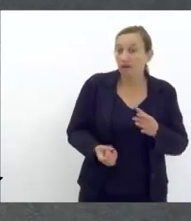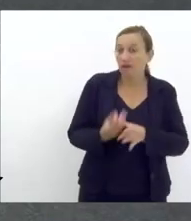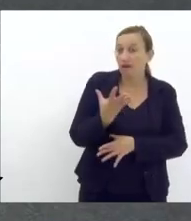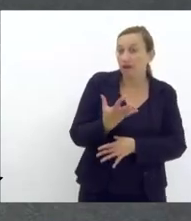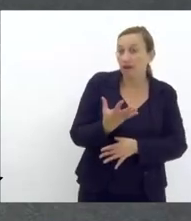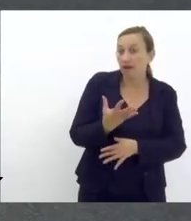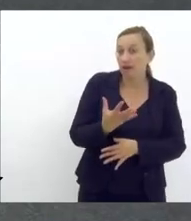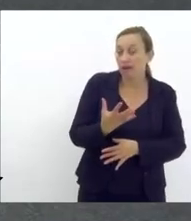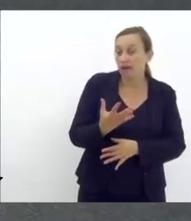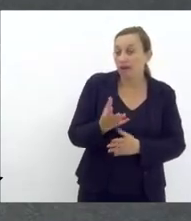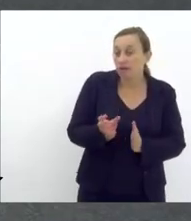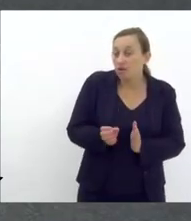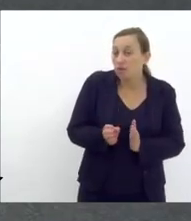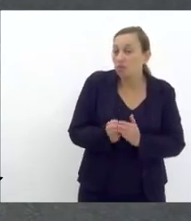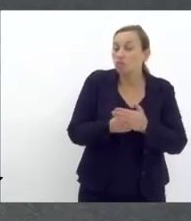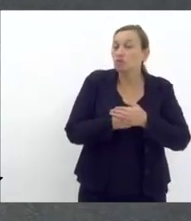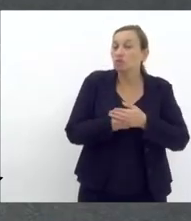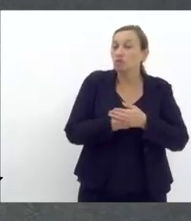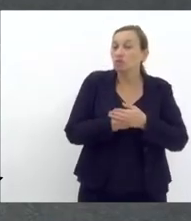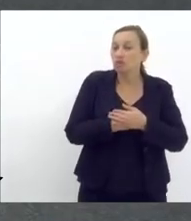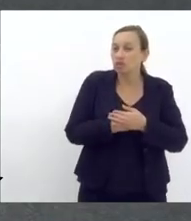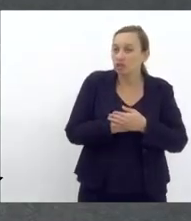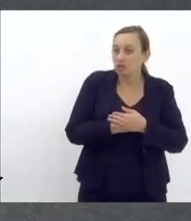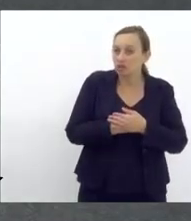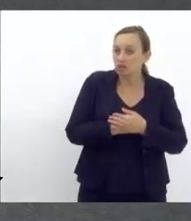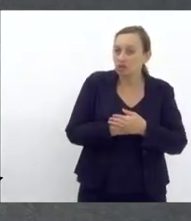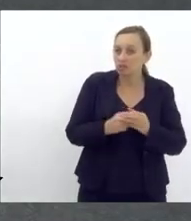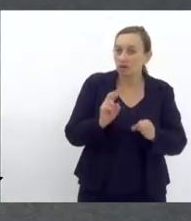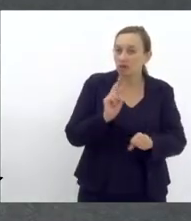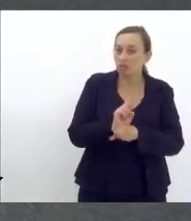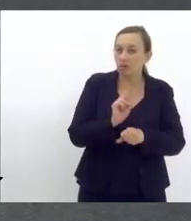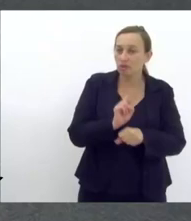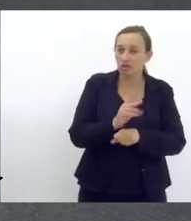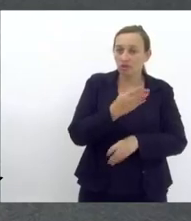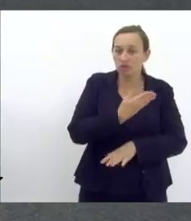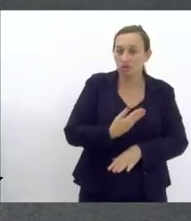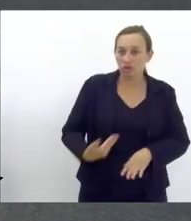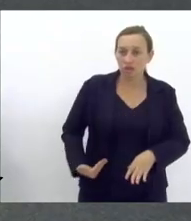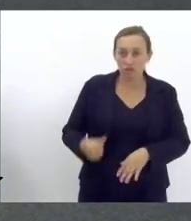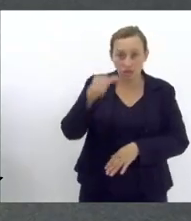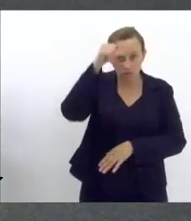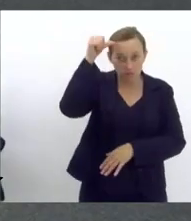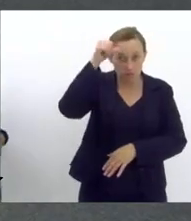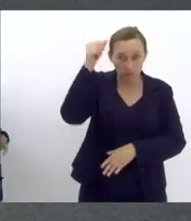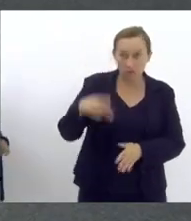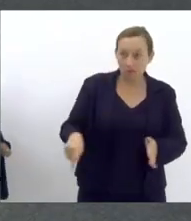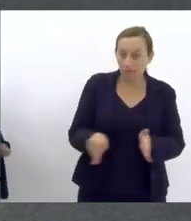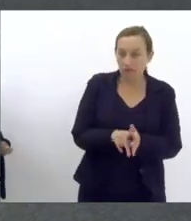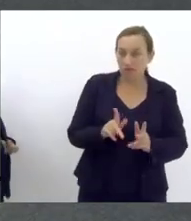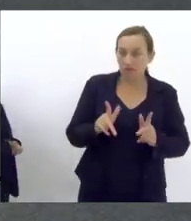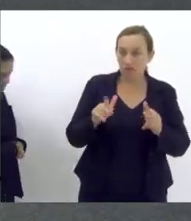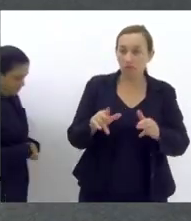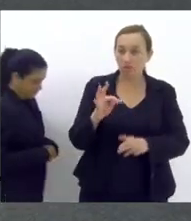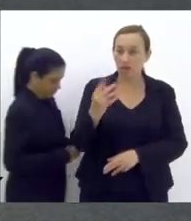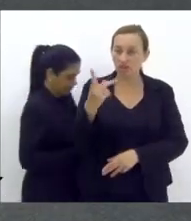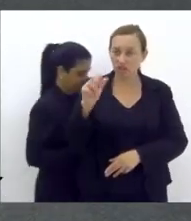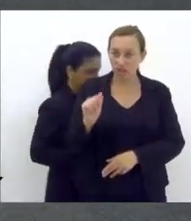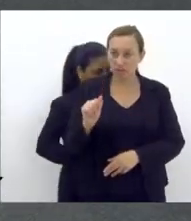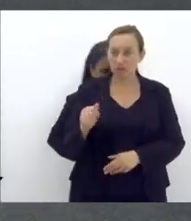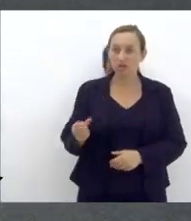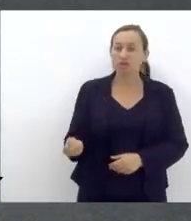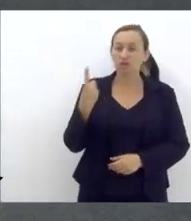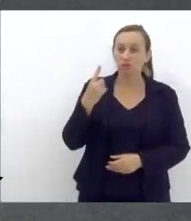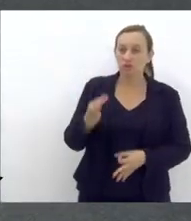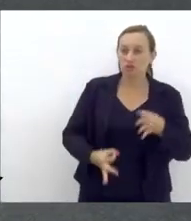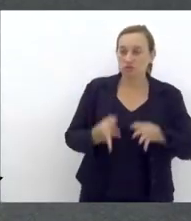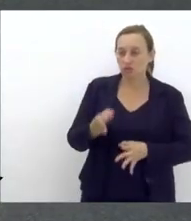uma cortina de fumaça para proteger Cláudio Castro que fez parte da mesma chapa de do